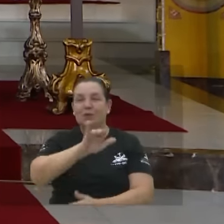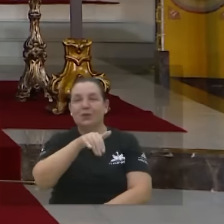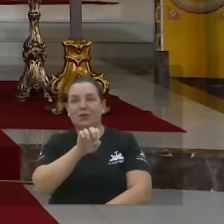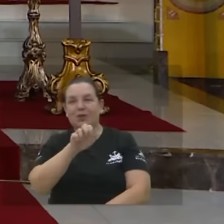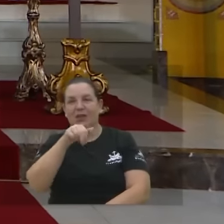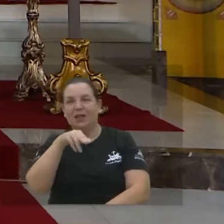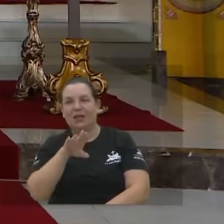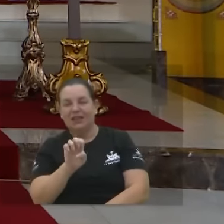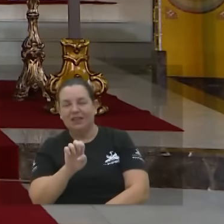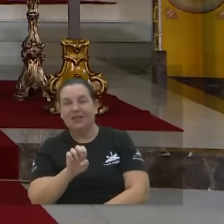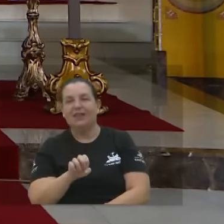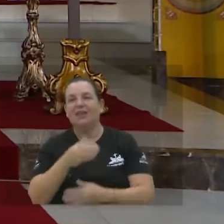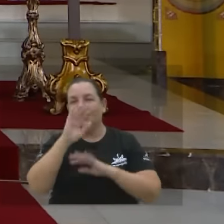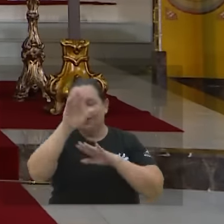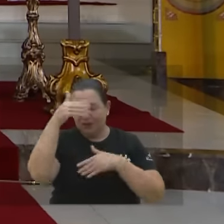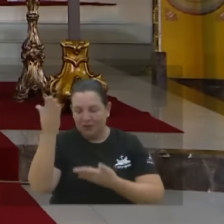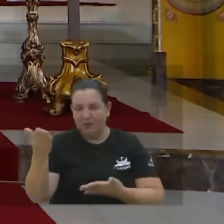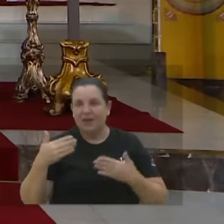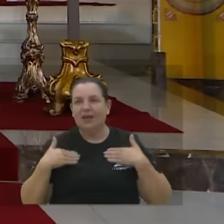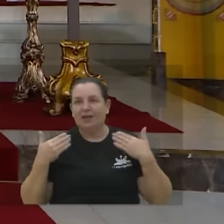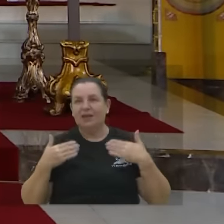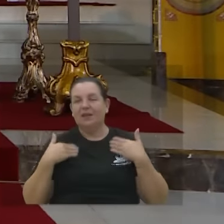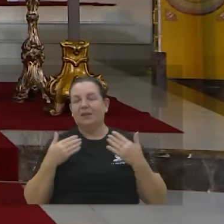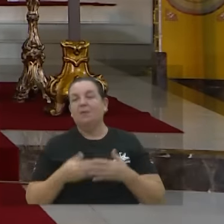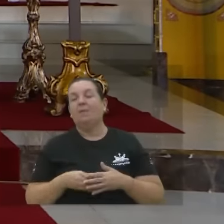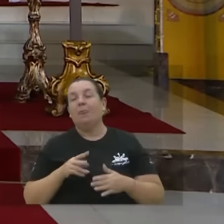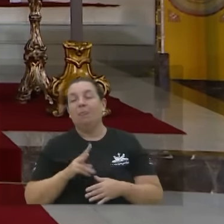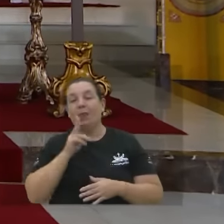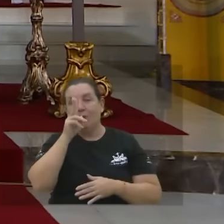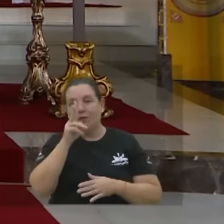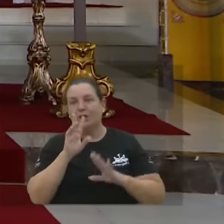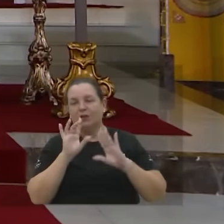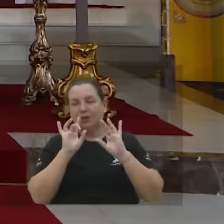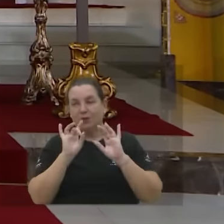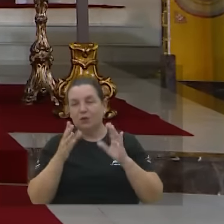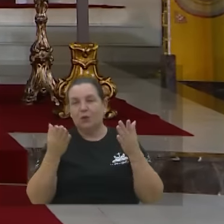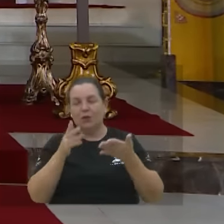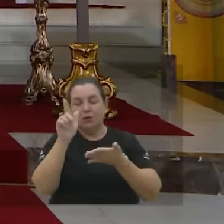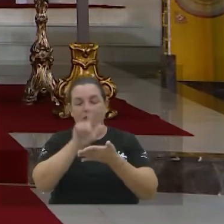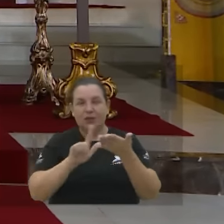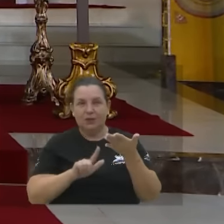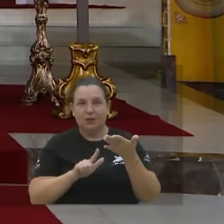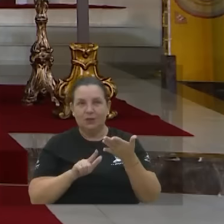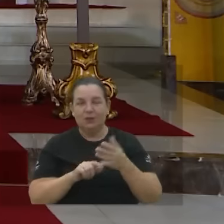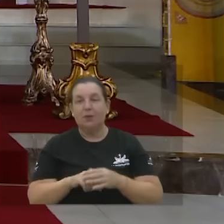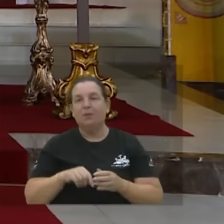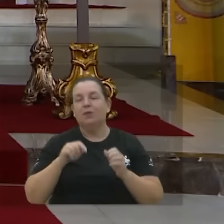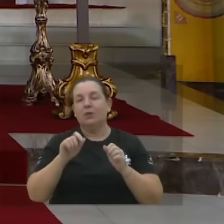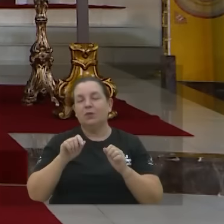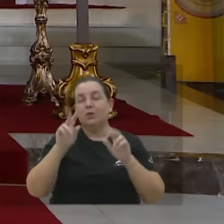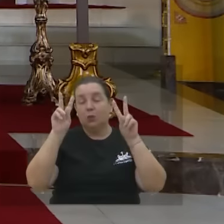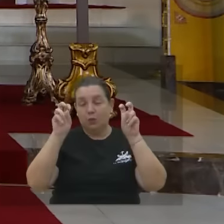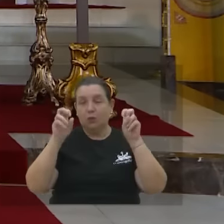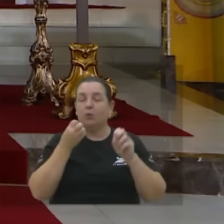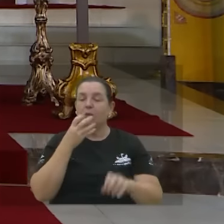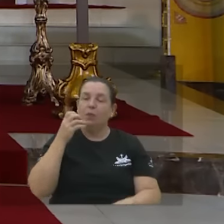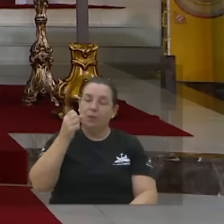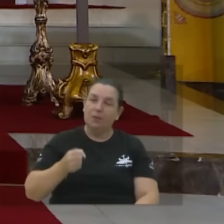aqui. Que alegria. Reforçando, né, hoje a liturgia sobre o Bom Pastor,